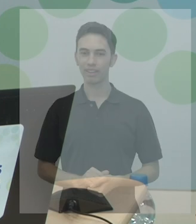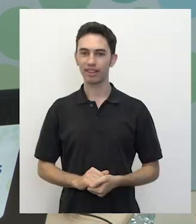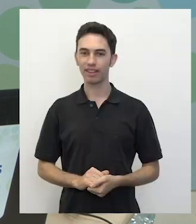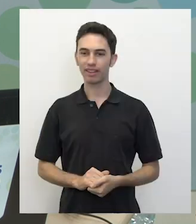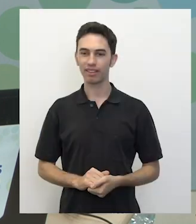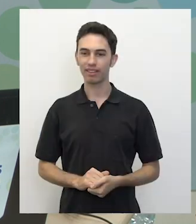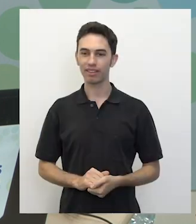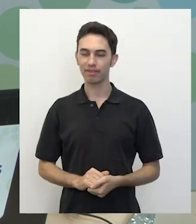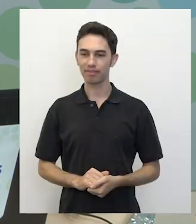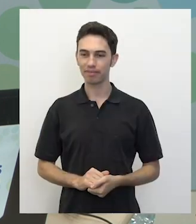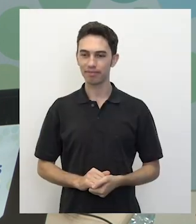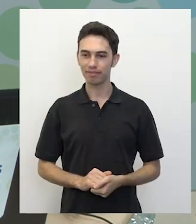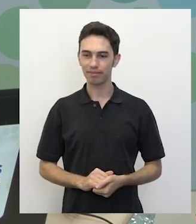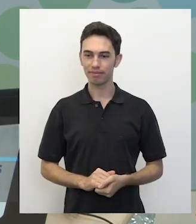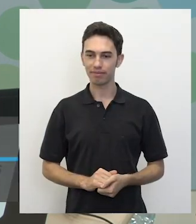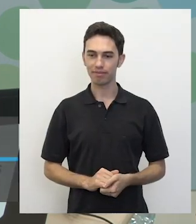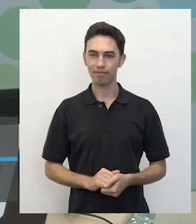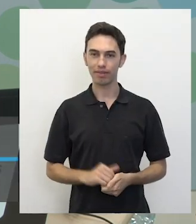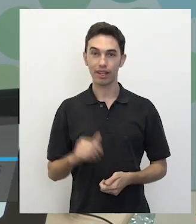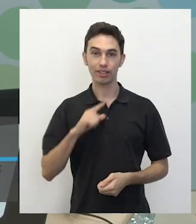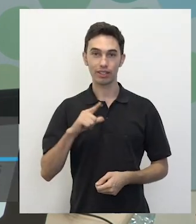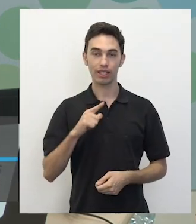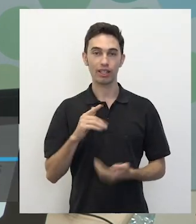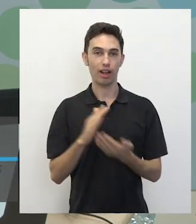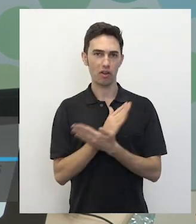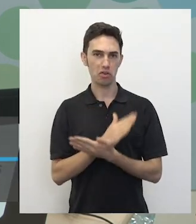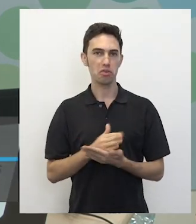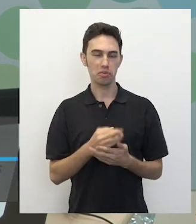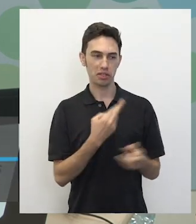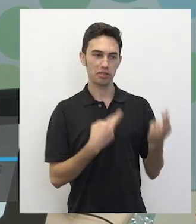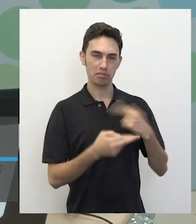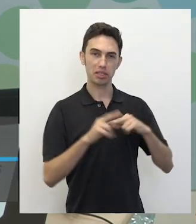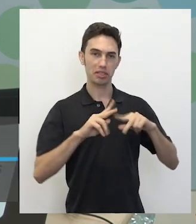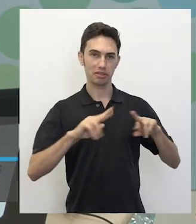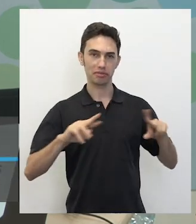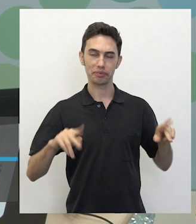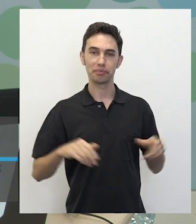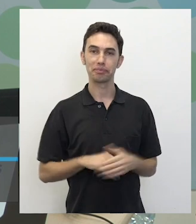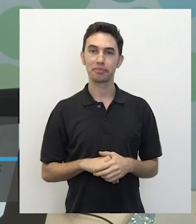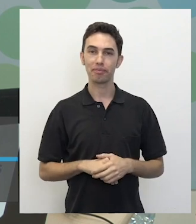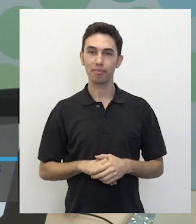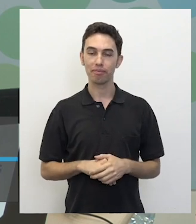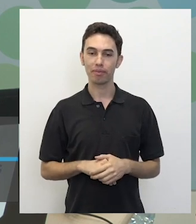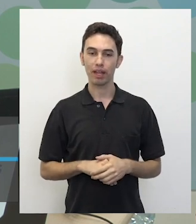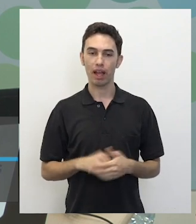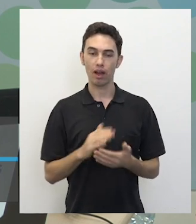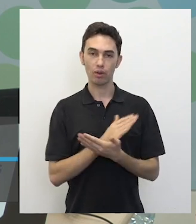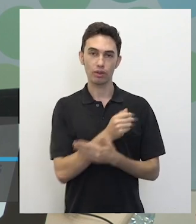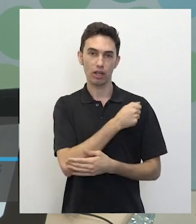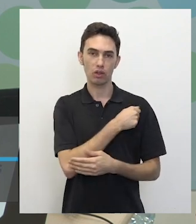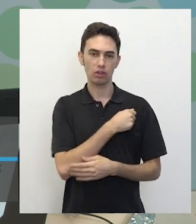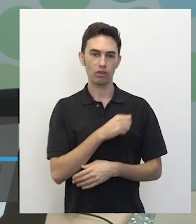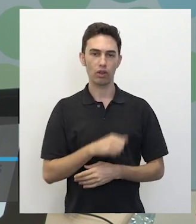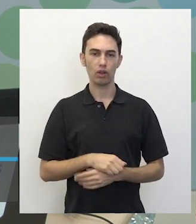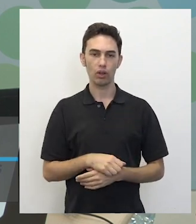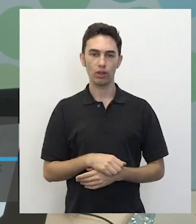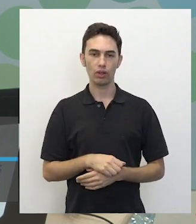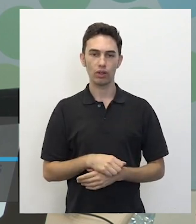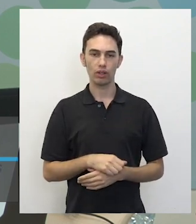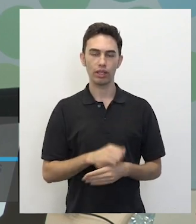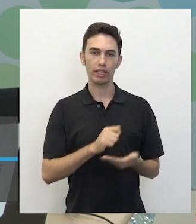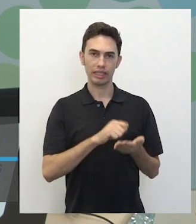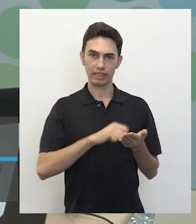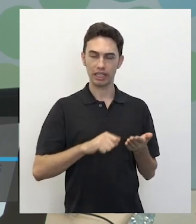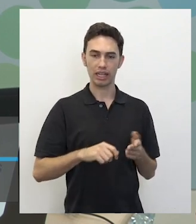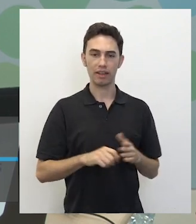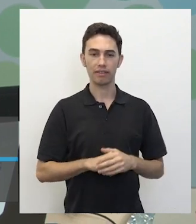Vamos lá, olha só. A gente tem aqui algumas respostas bem variadas, né? Então, muitos alunos falando que admiram quem escreve, a Erika